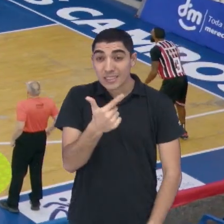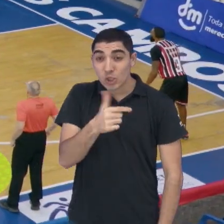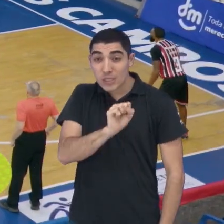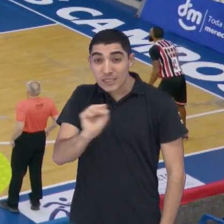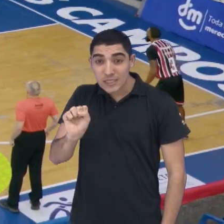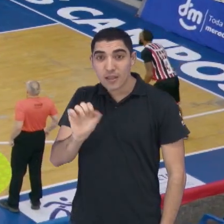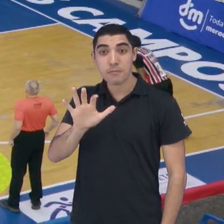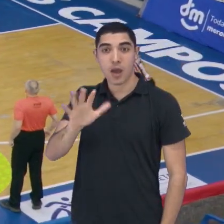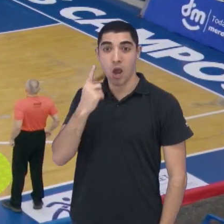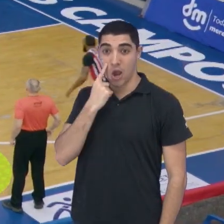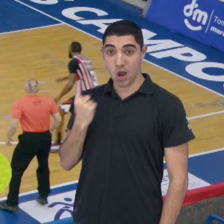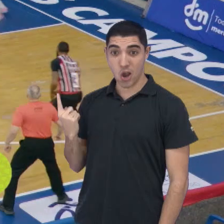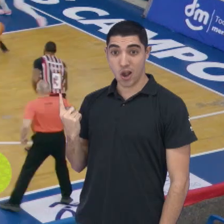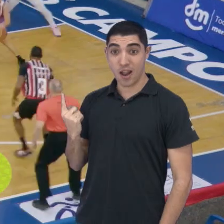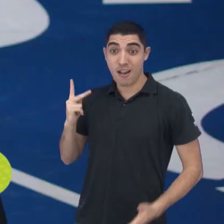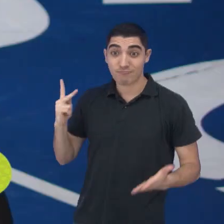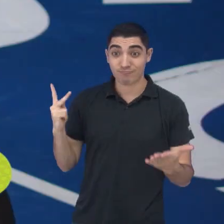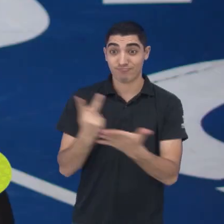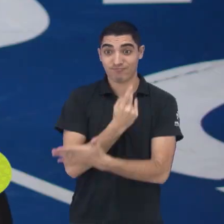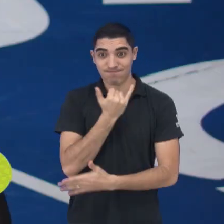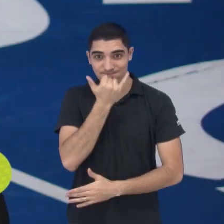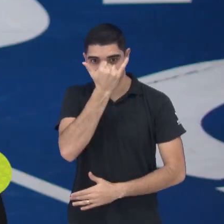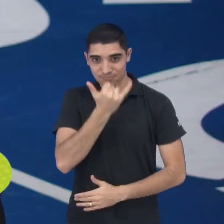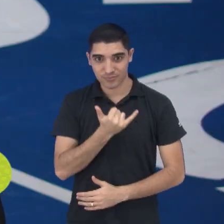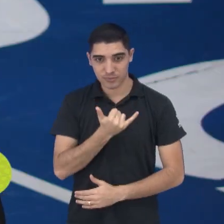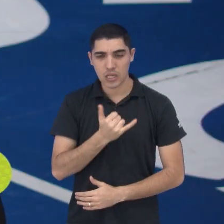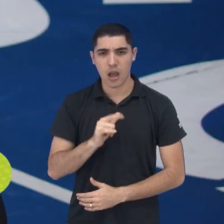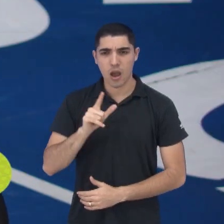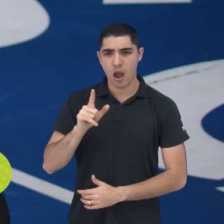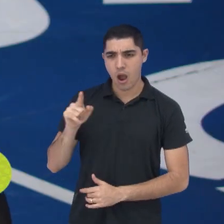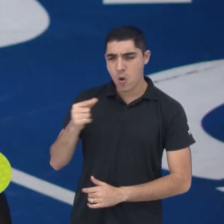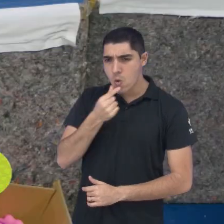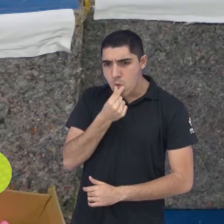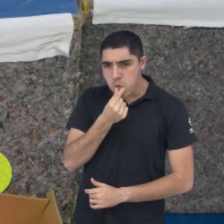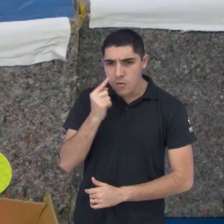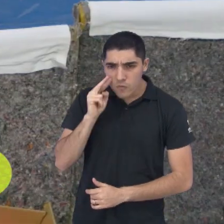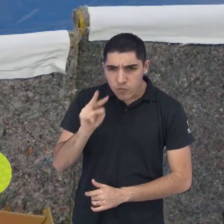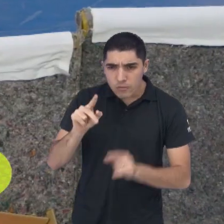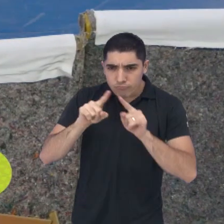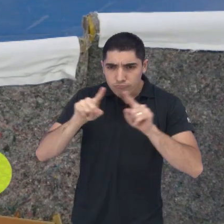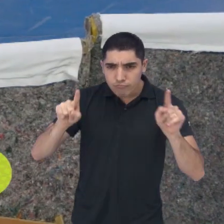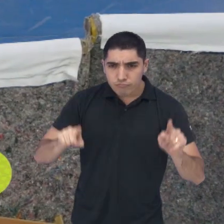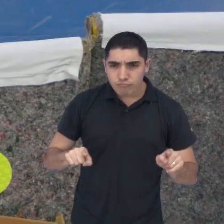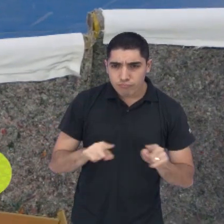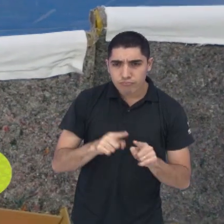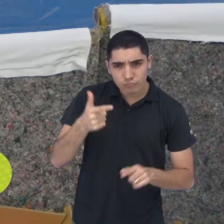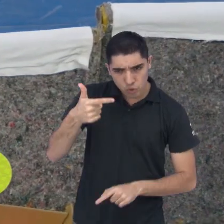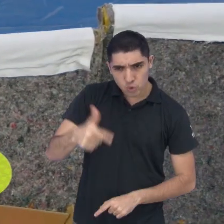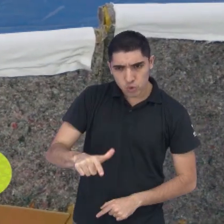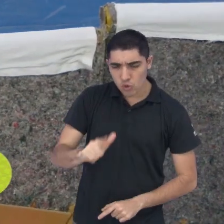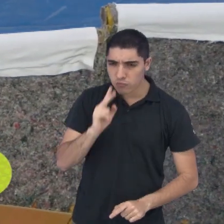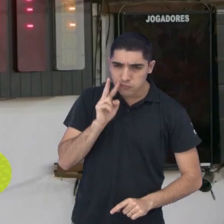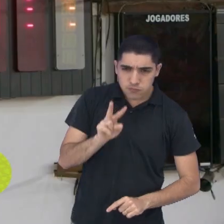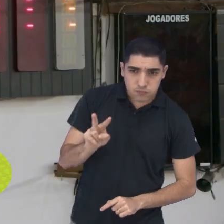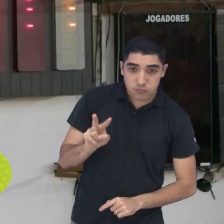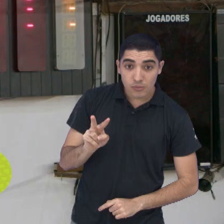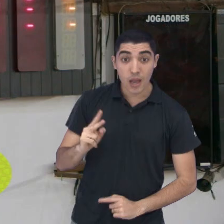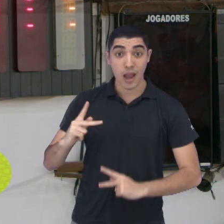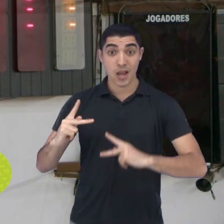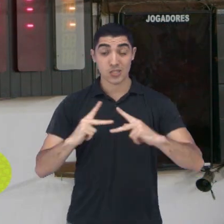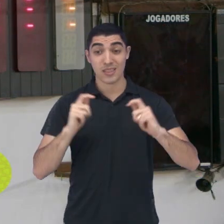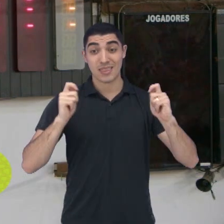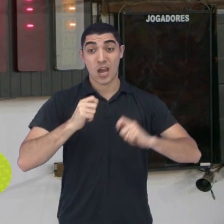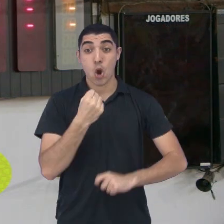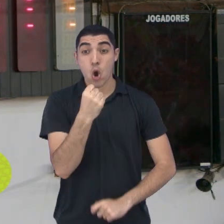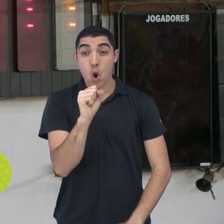os São Paulinos não aproveitaram o ataque. E depois da conferência da arbitragem e o tempo corrigido, o São José tinha 8